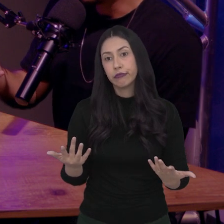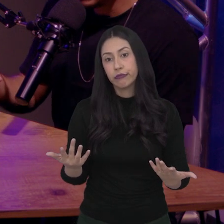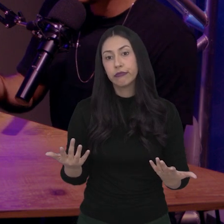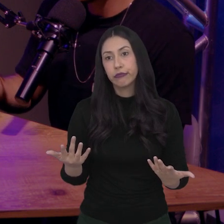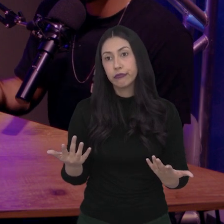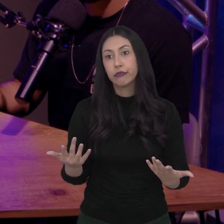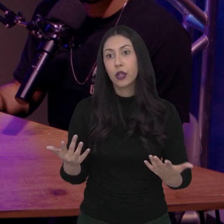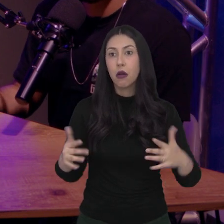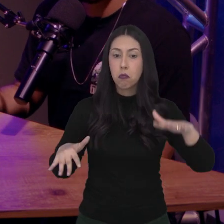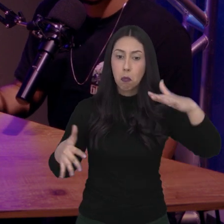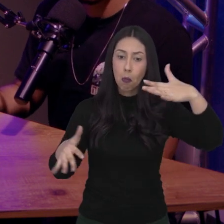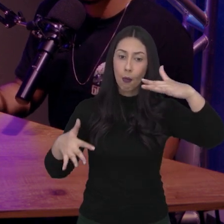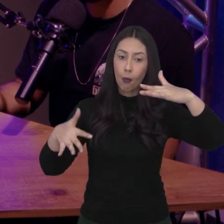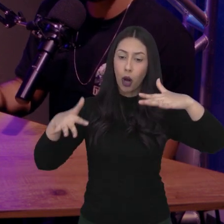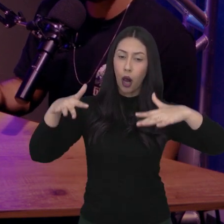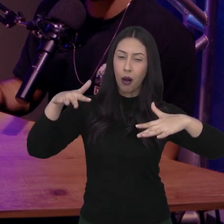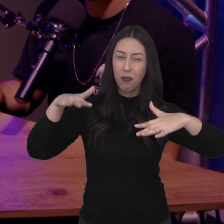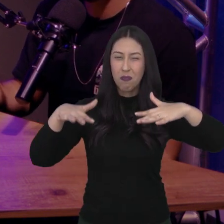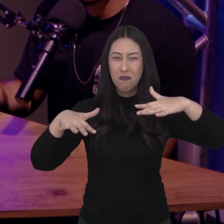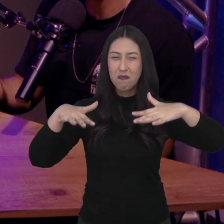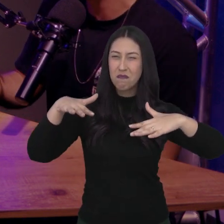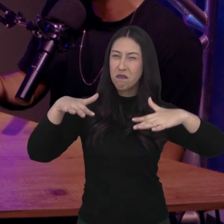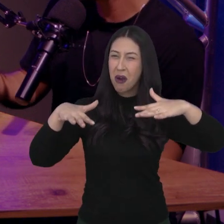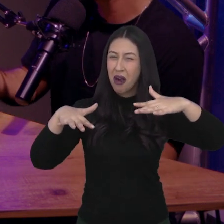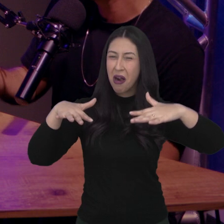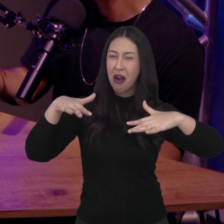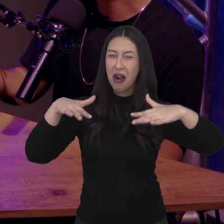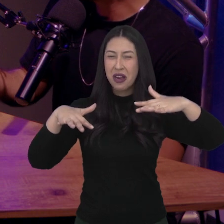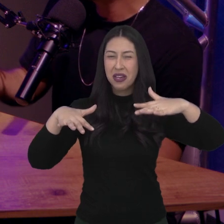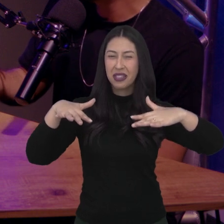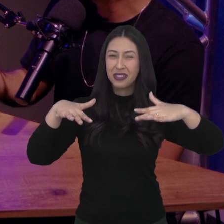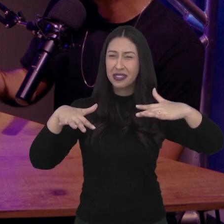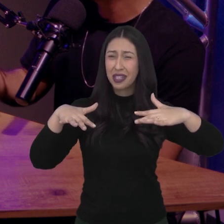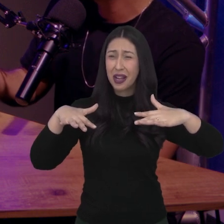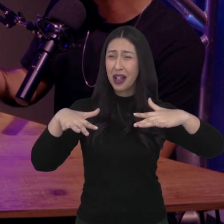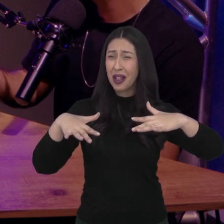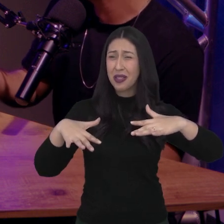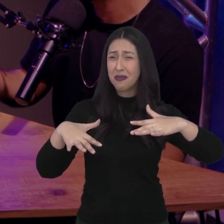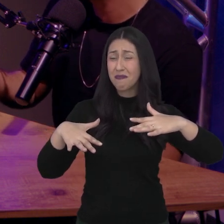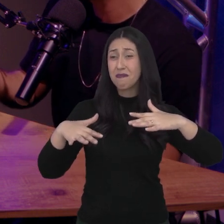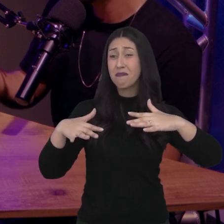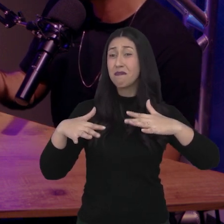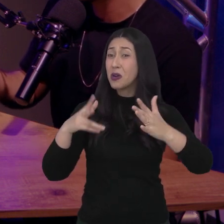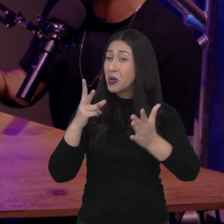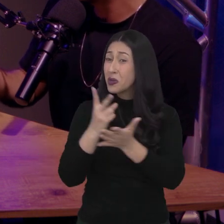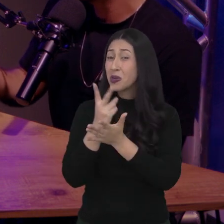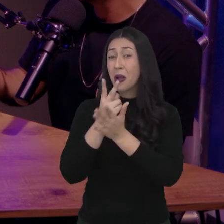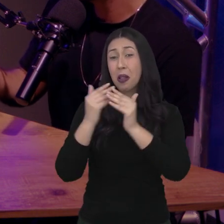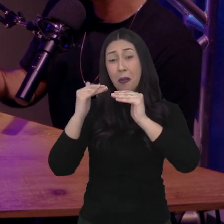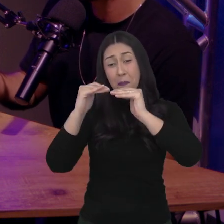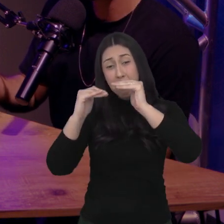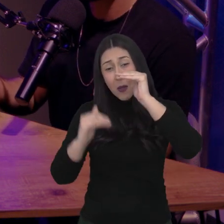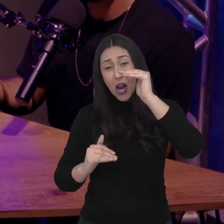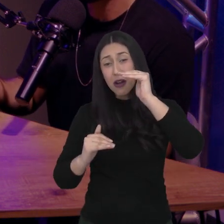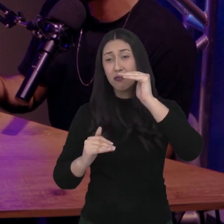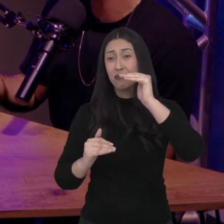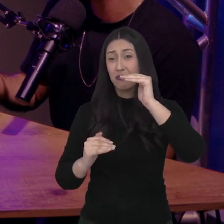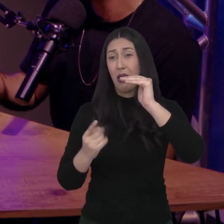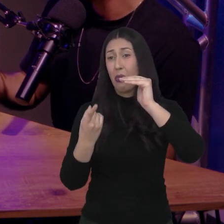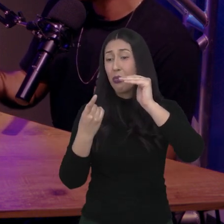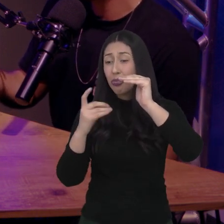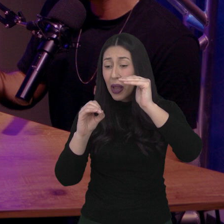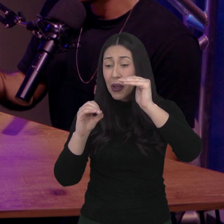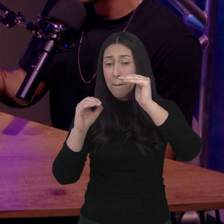A média do Brasil ficou abaixo da média mundial, né? Ficou mais de 10 pontos